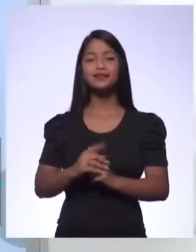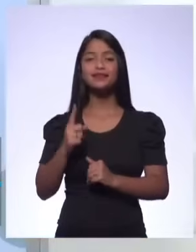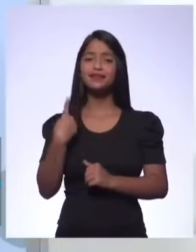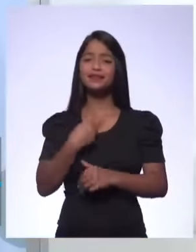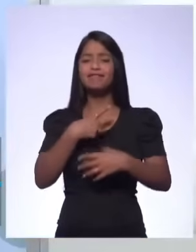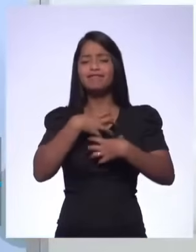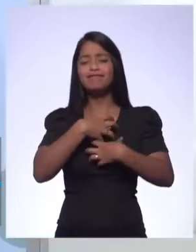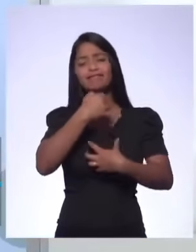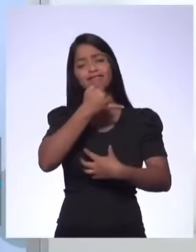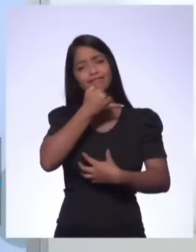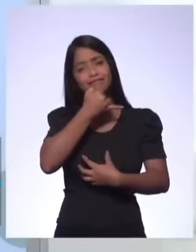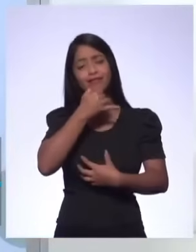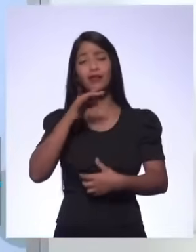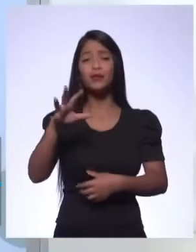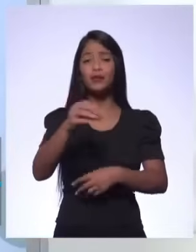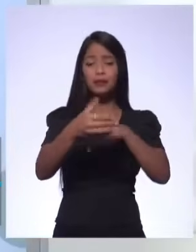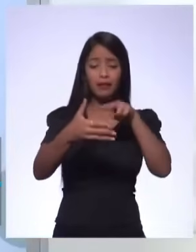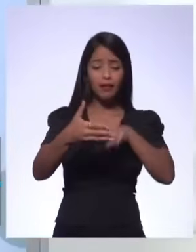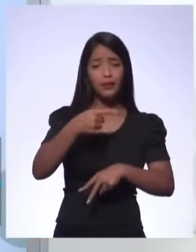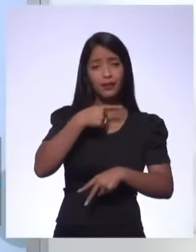de todo mundo, mas não dá, tá bom?